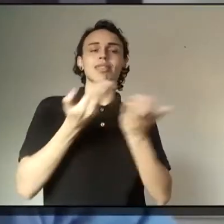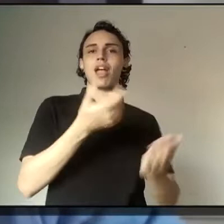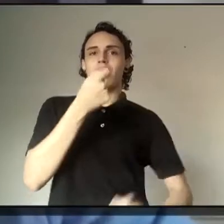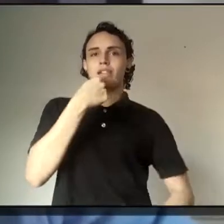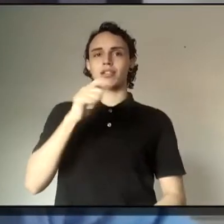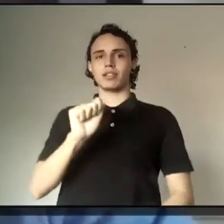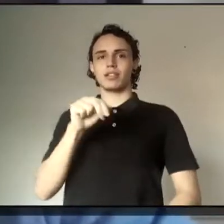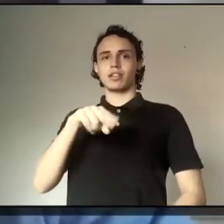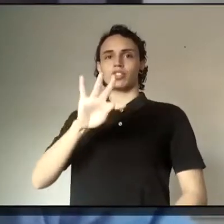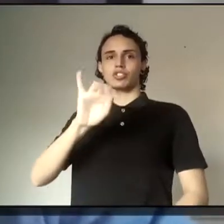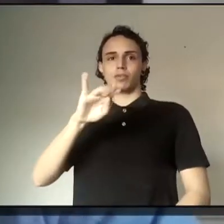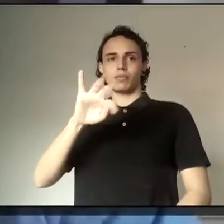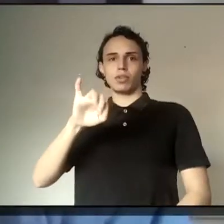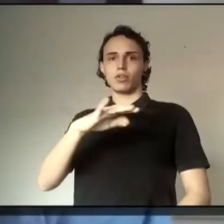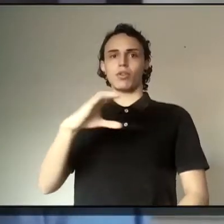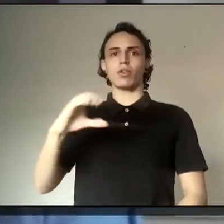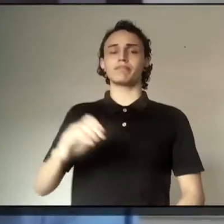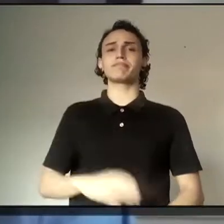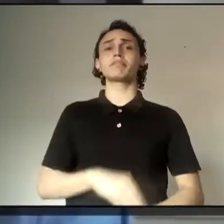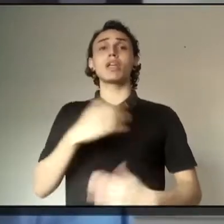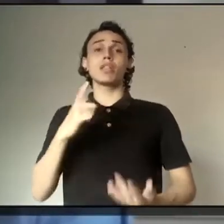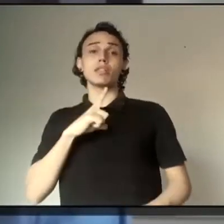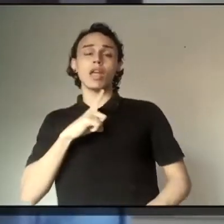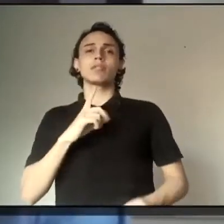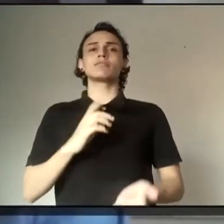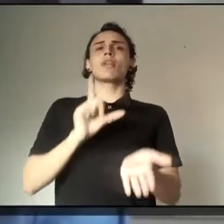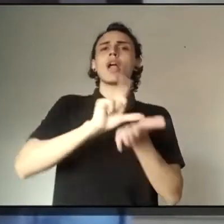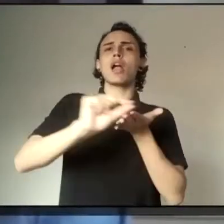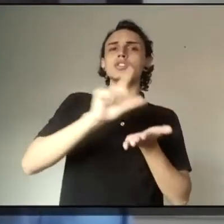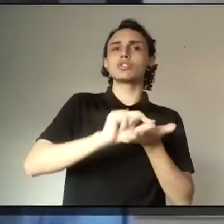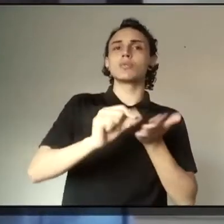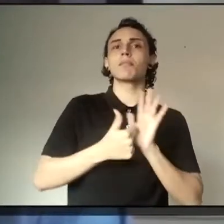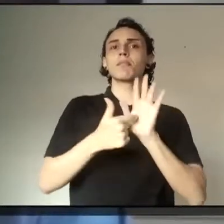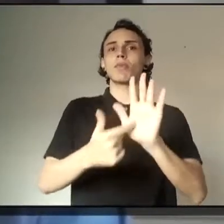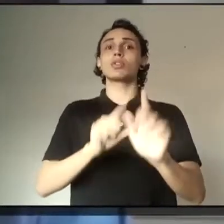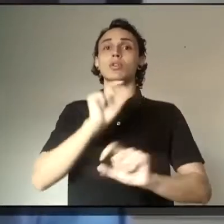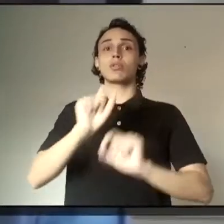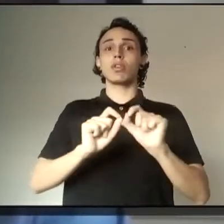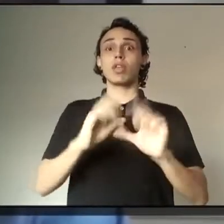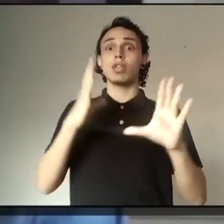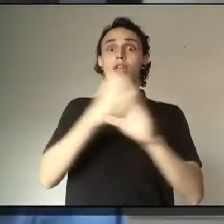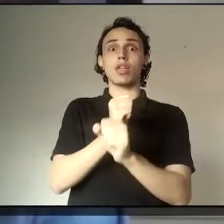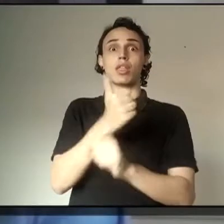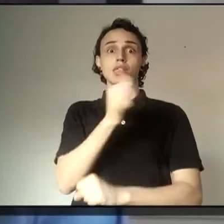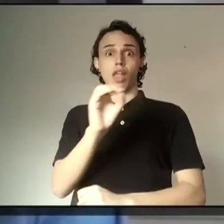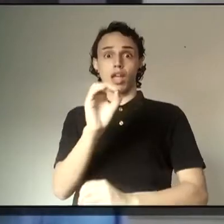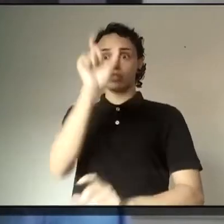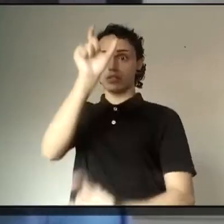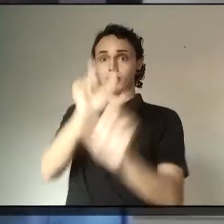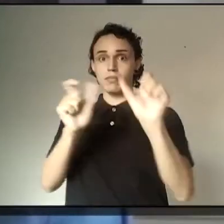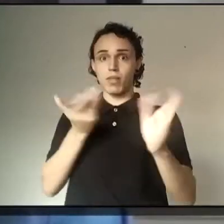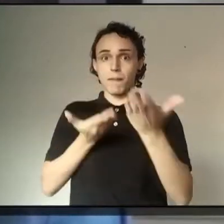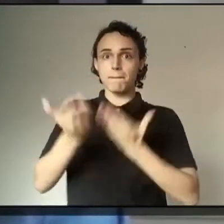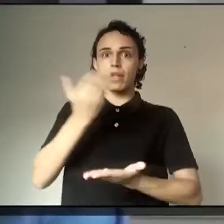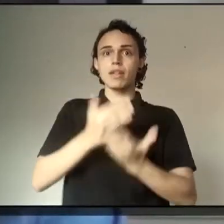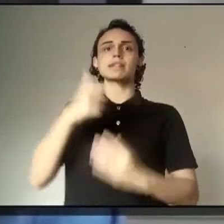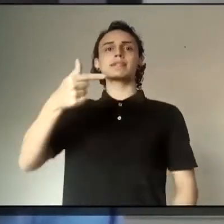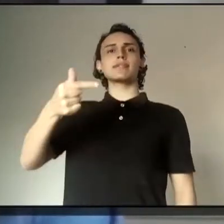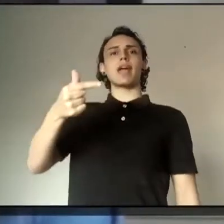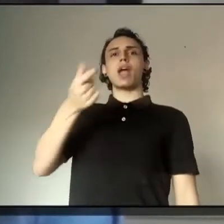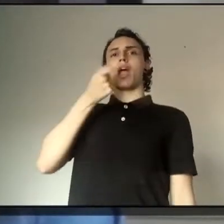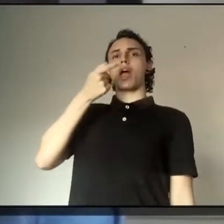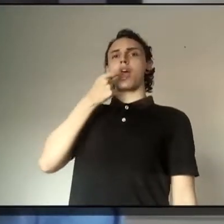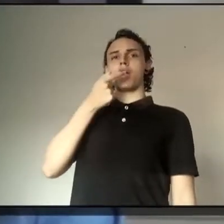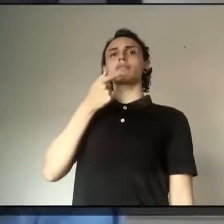médicos tratando pacientes utilizavam antibióticos. Então, tem artigos mostrando que a cada 10 pacientes, pelo